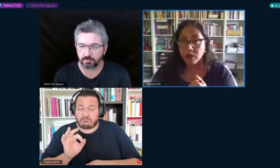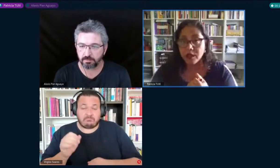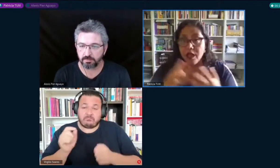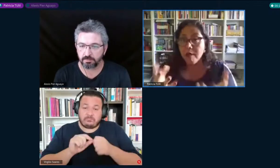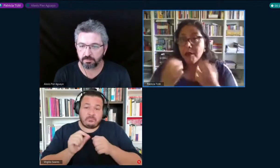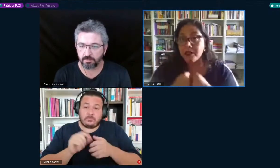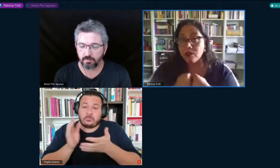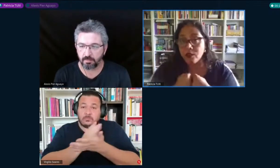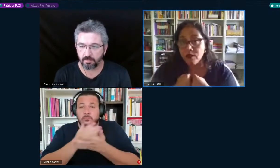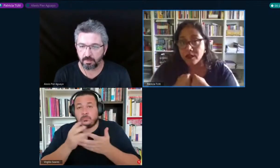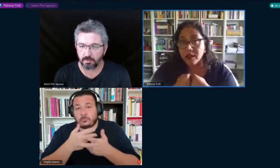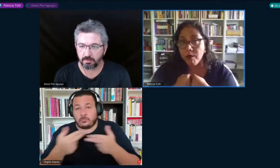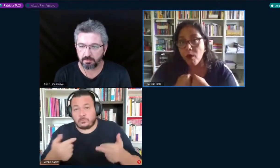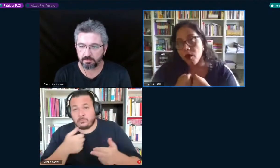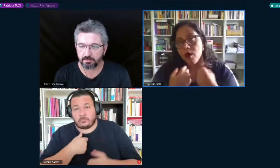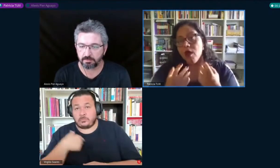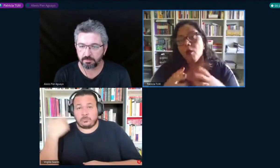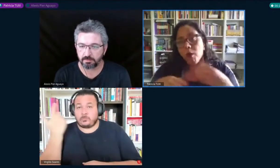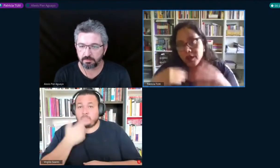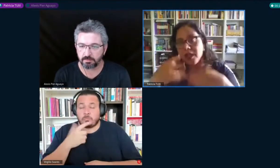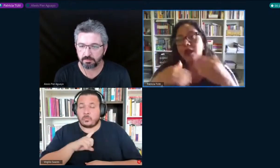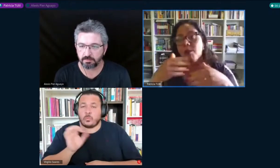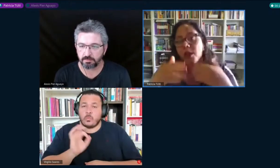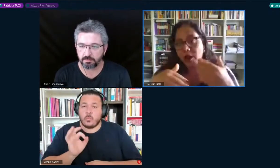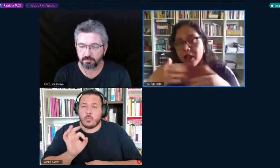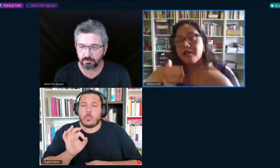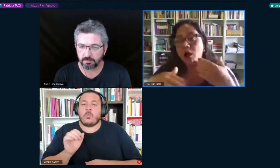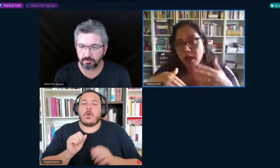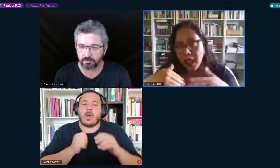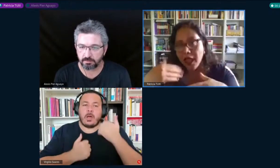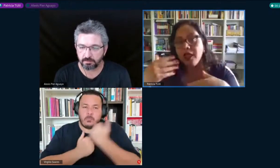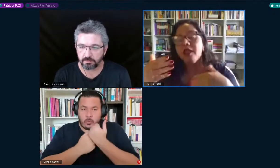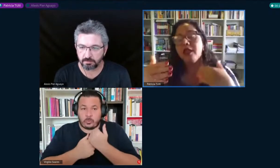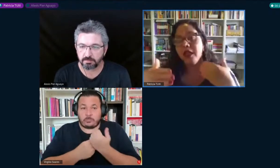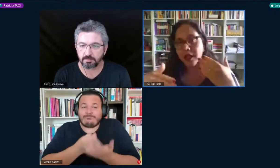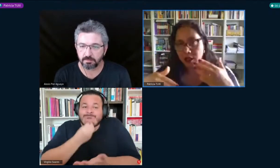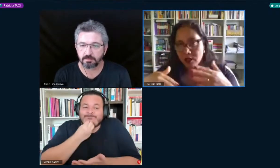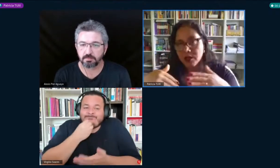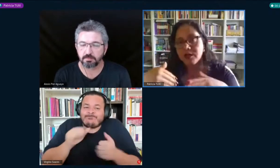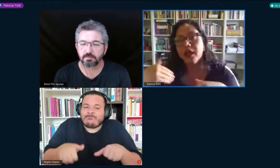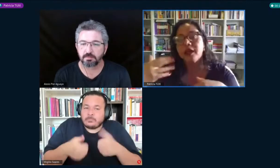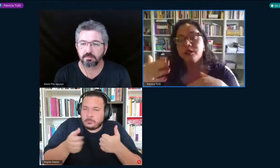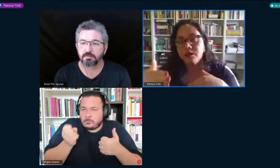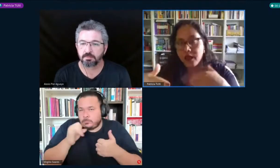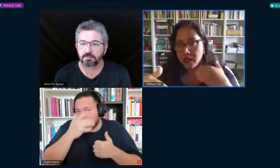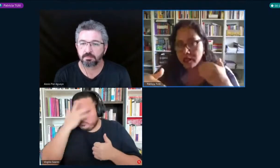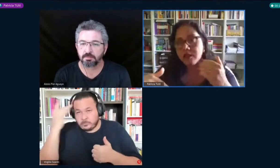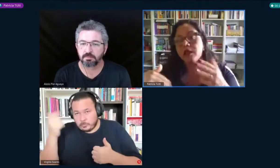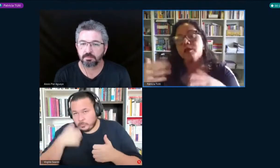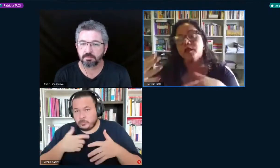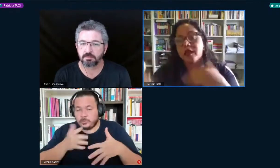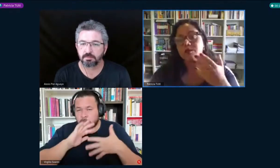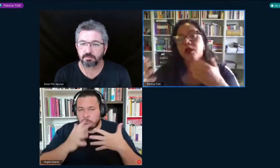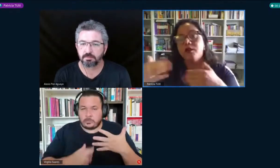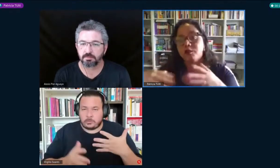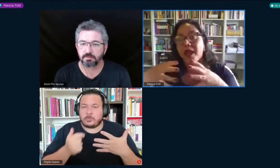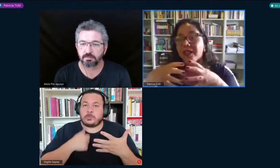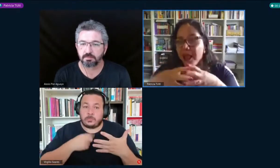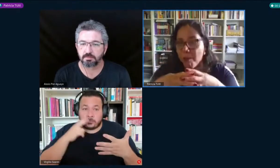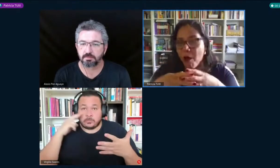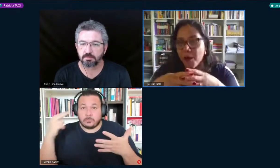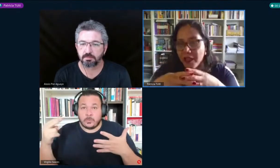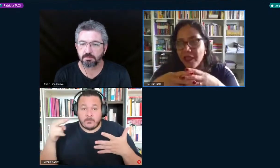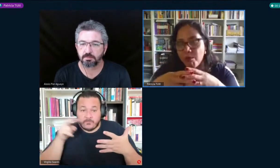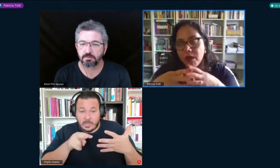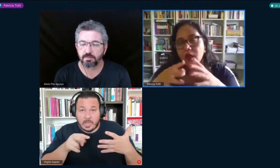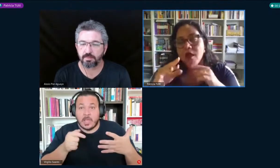determinadas interpretações, mas eu não tive esse apoio. Poderia melhorar se alguém que é de língua de sinais visse e pudesse dar o